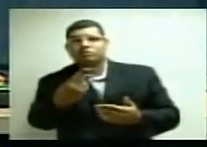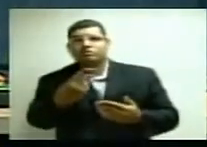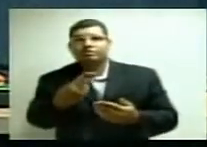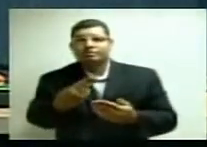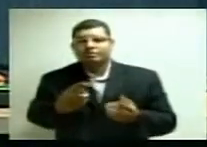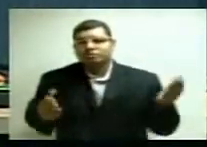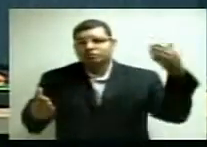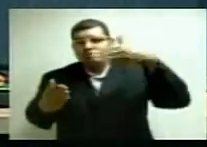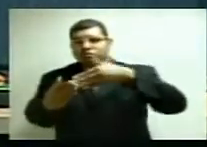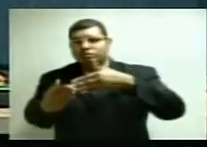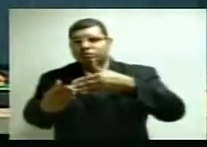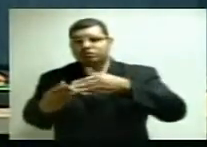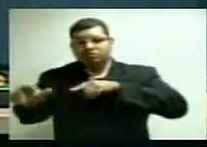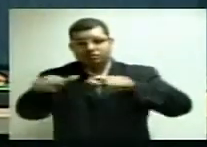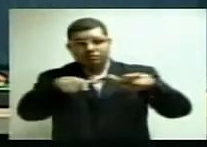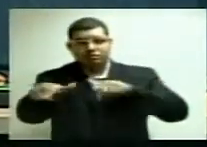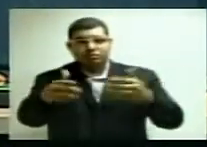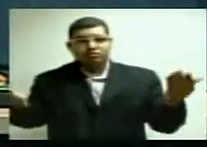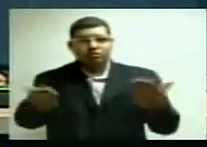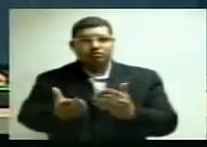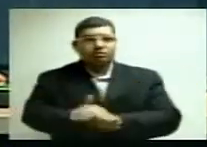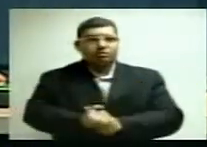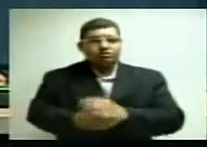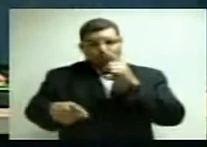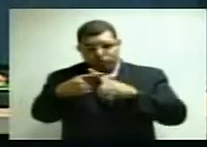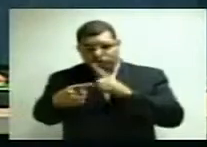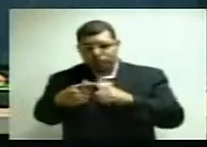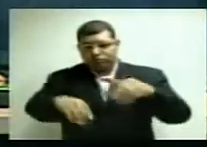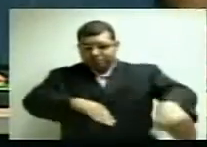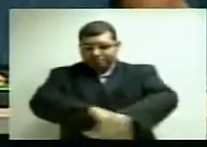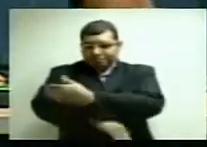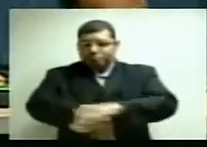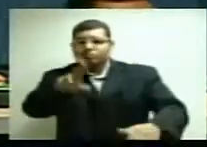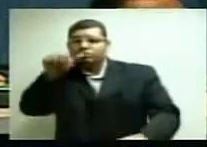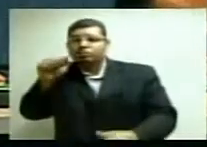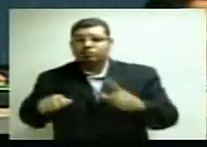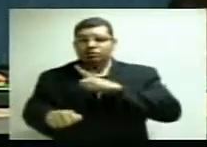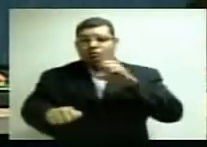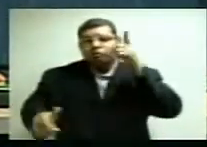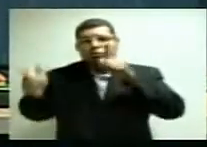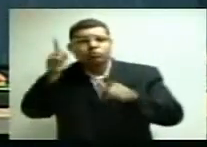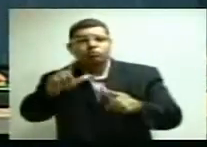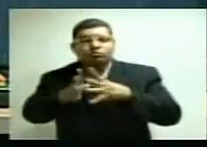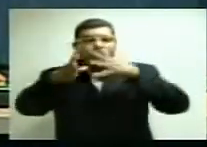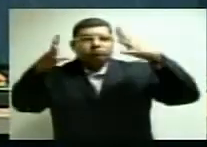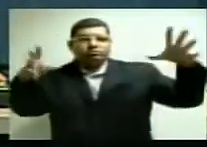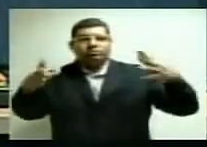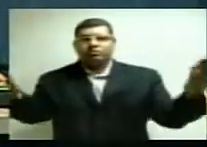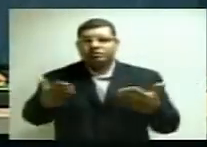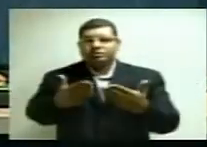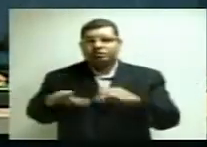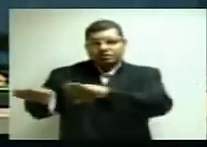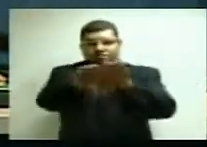o final é o caos absoluto, porque as ruas nunca vão conseguir crescer